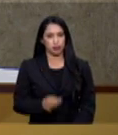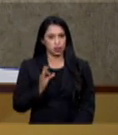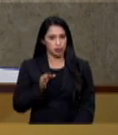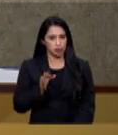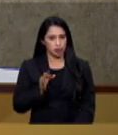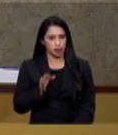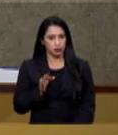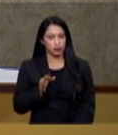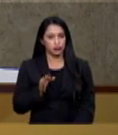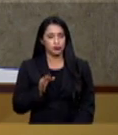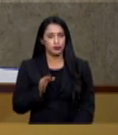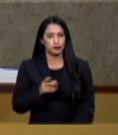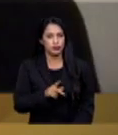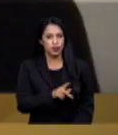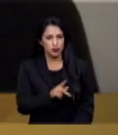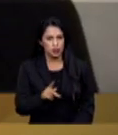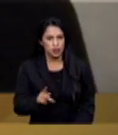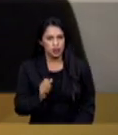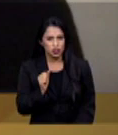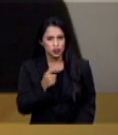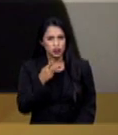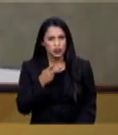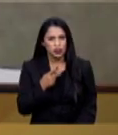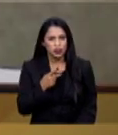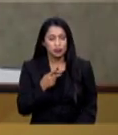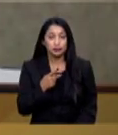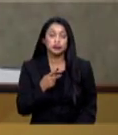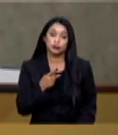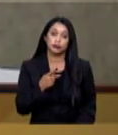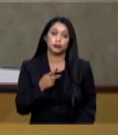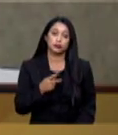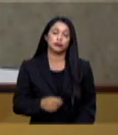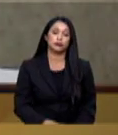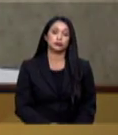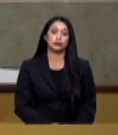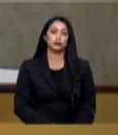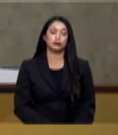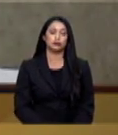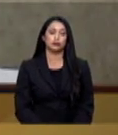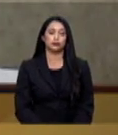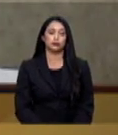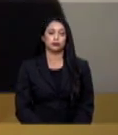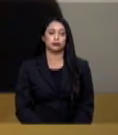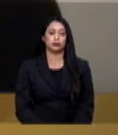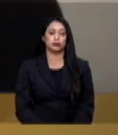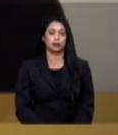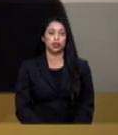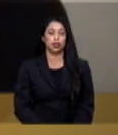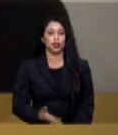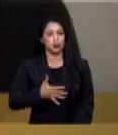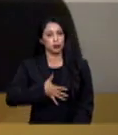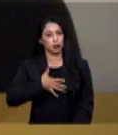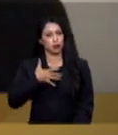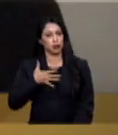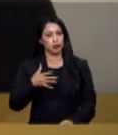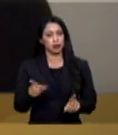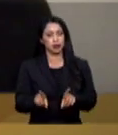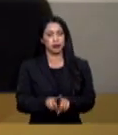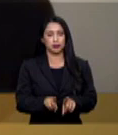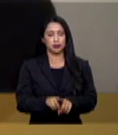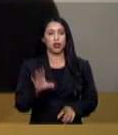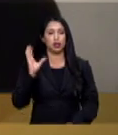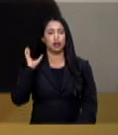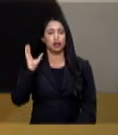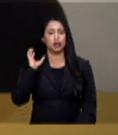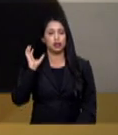correto? Presidente, Vossa Excelência me permite? Claro. Como Vossa Excelência me honrou e também a ministra Rosa Weber